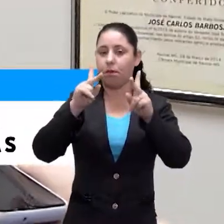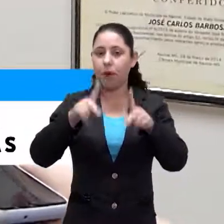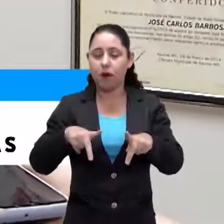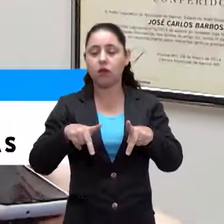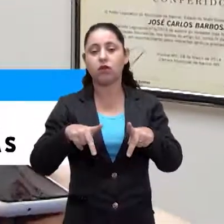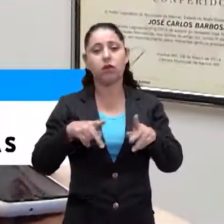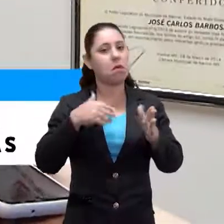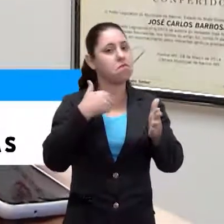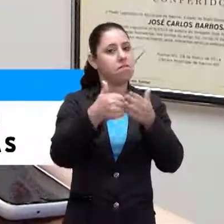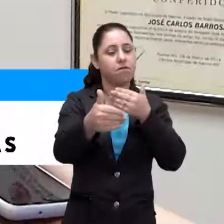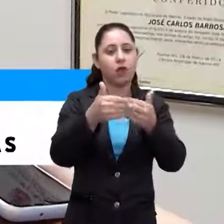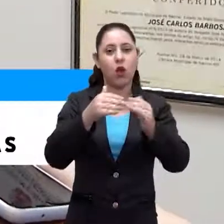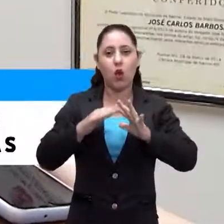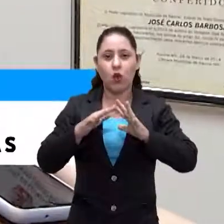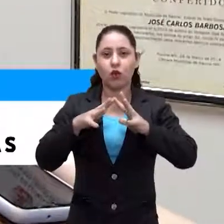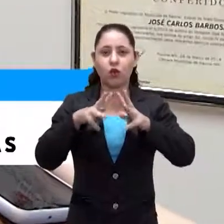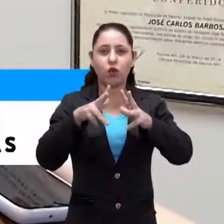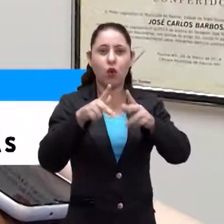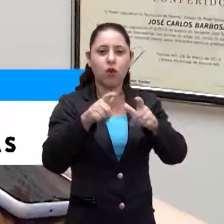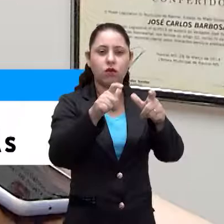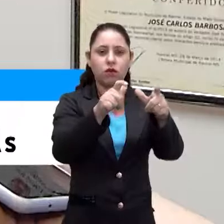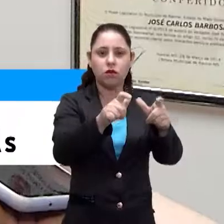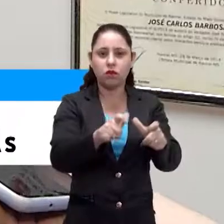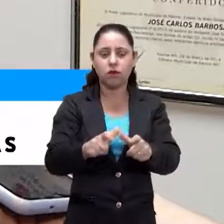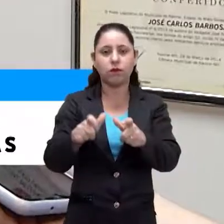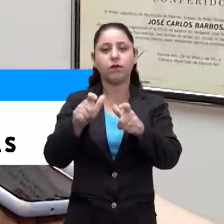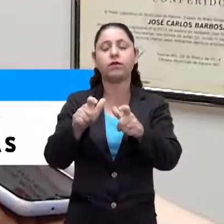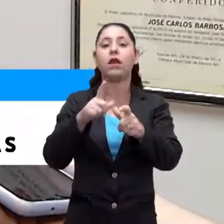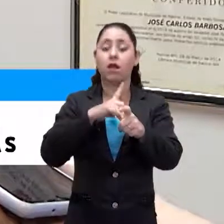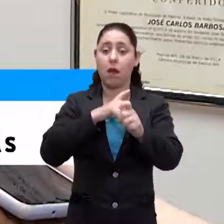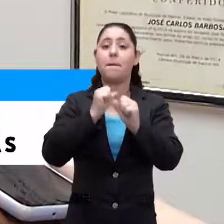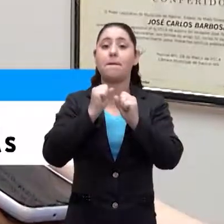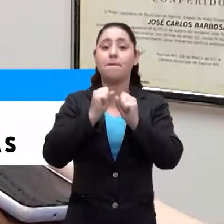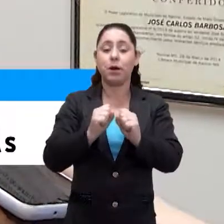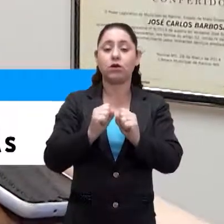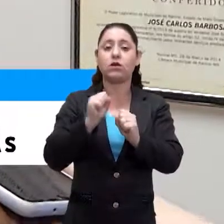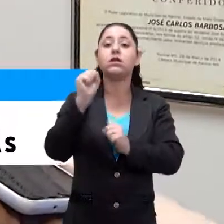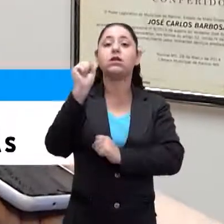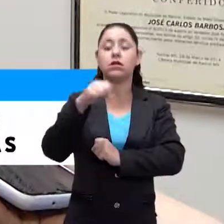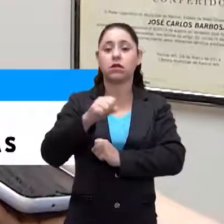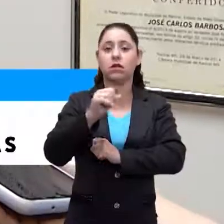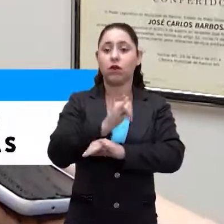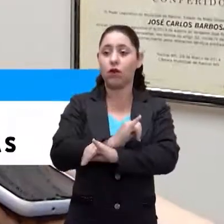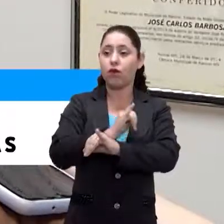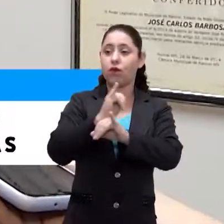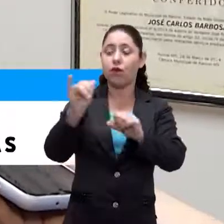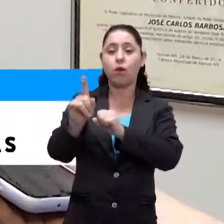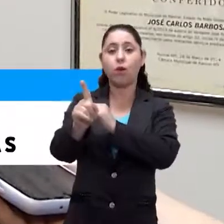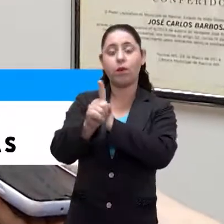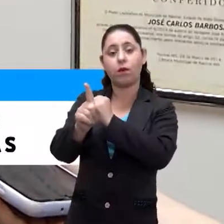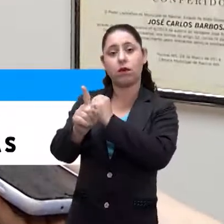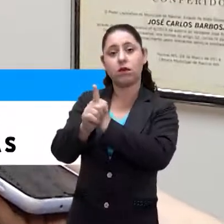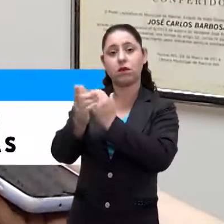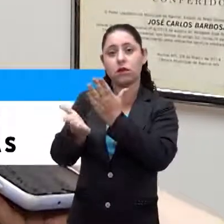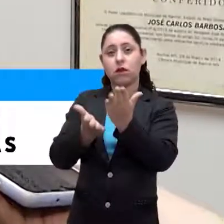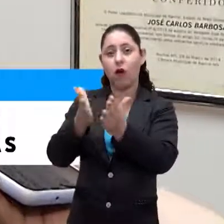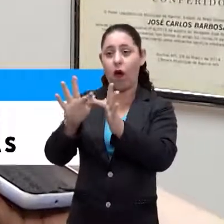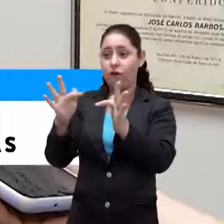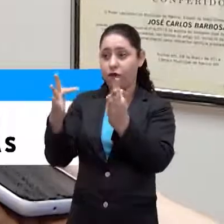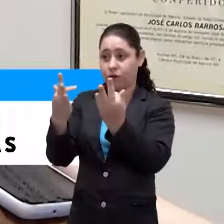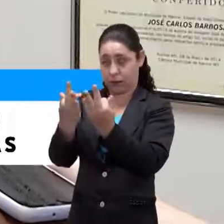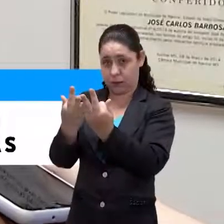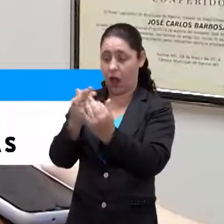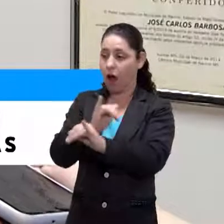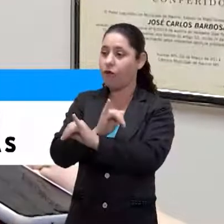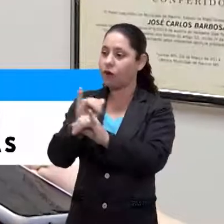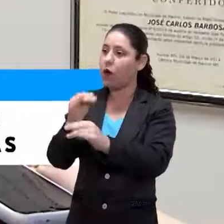rede pública, seja da rede privada, em qualquer circunstância, ele possa prestar o atendimento